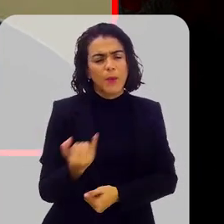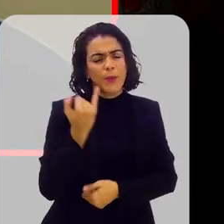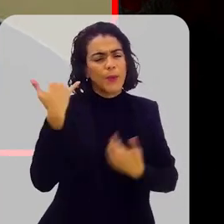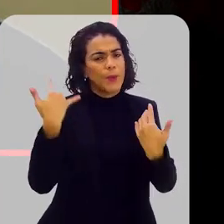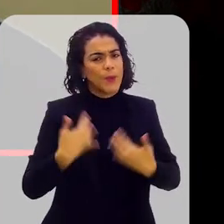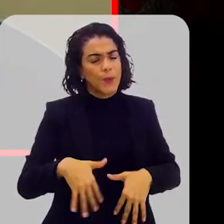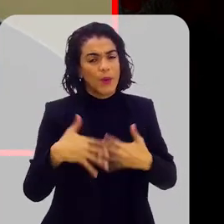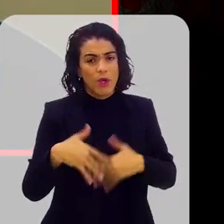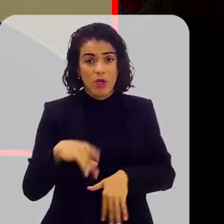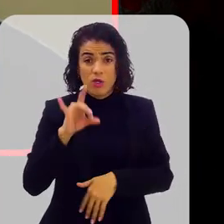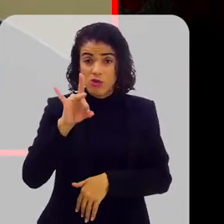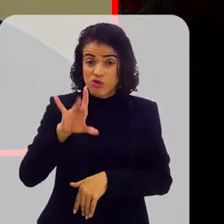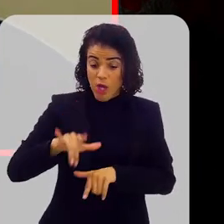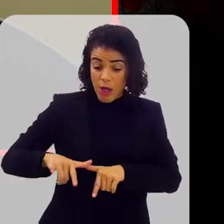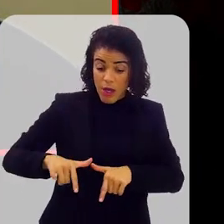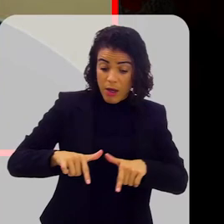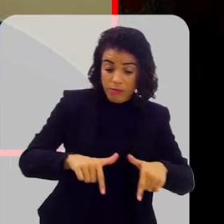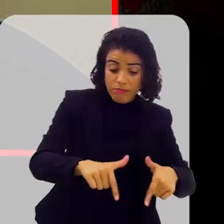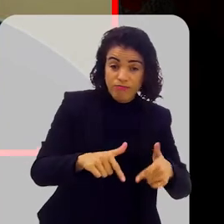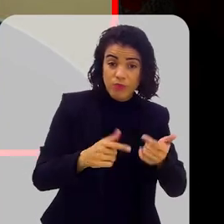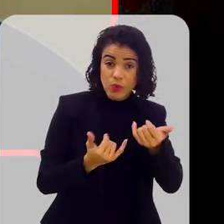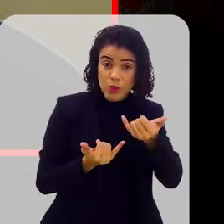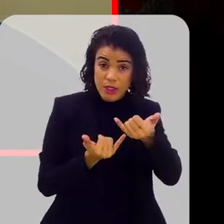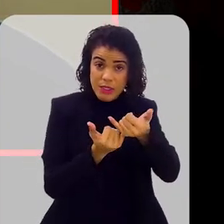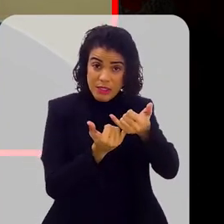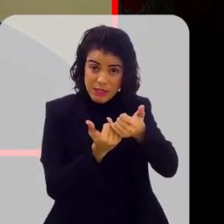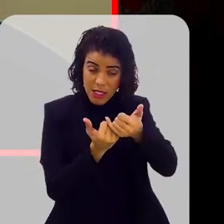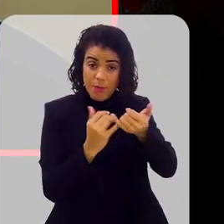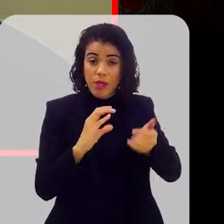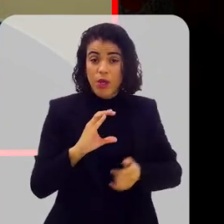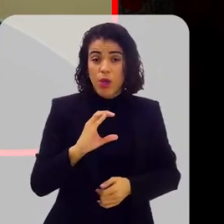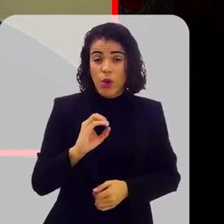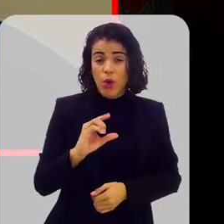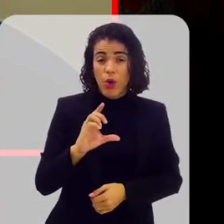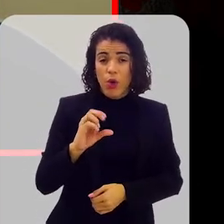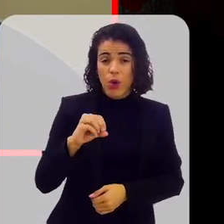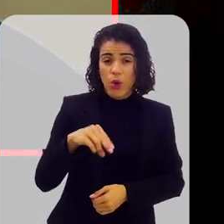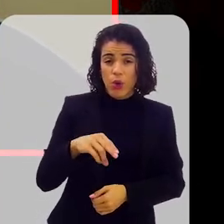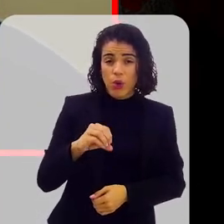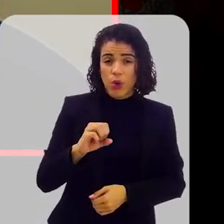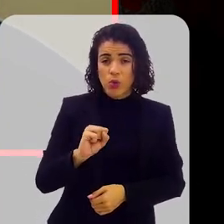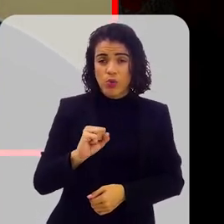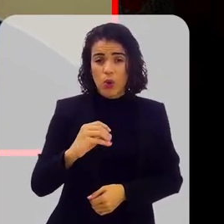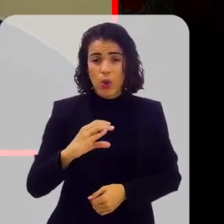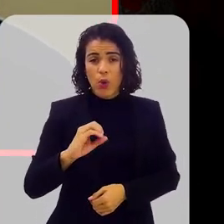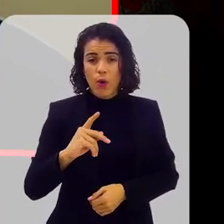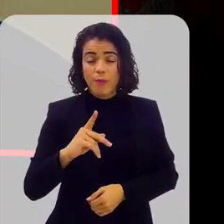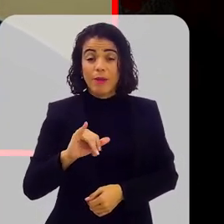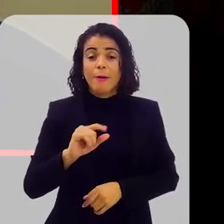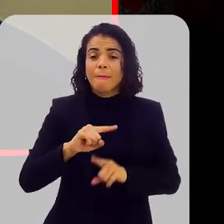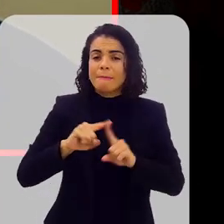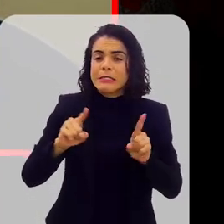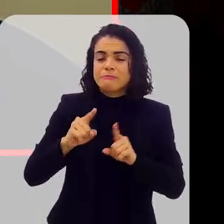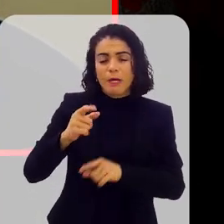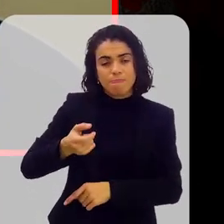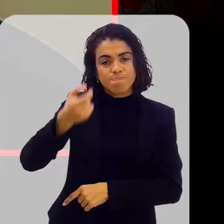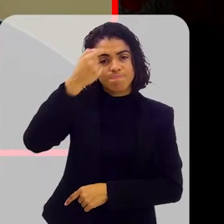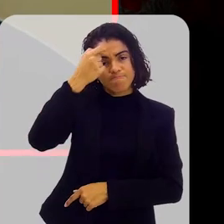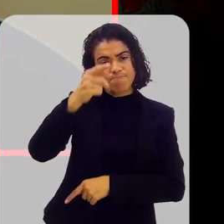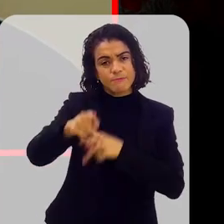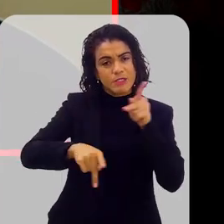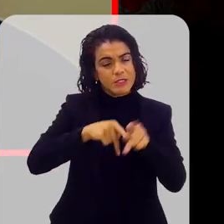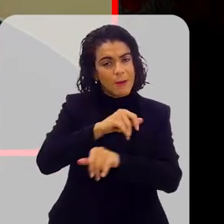um papel muito importante, não só para a realização propriamente do exame que você consegue oferecer durante a campanha, mas